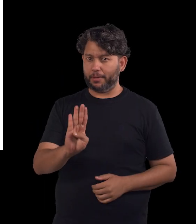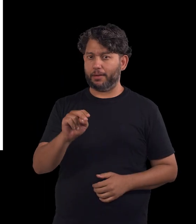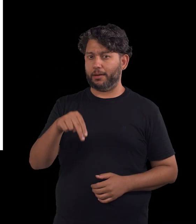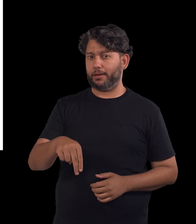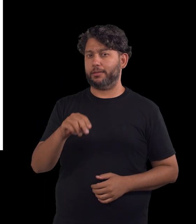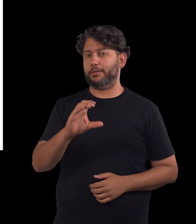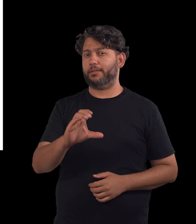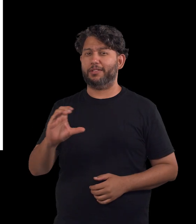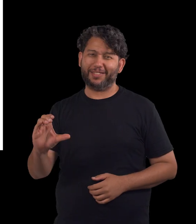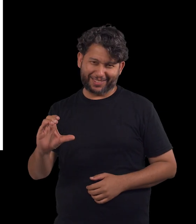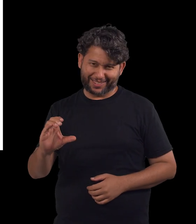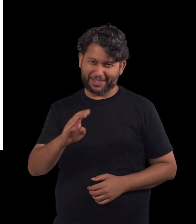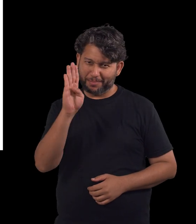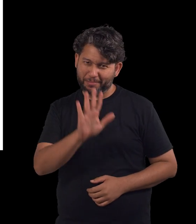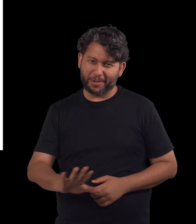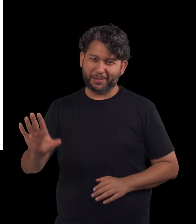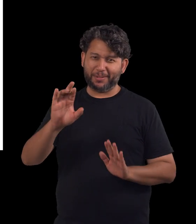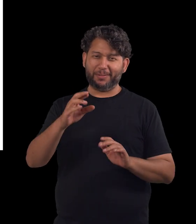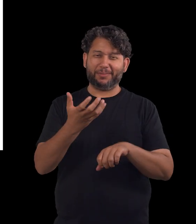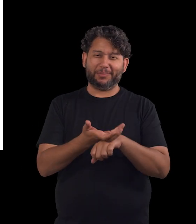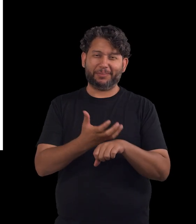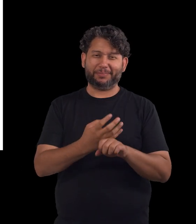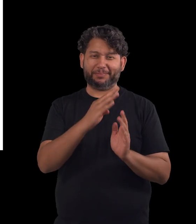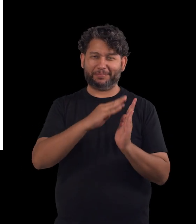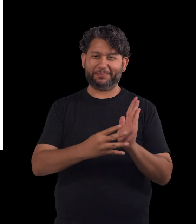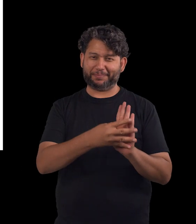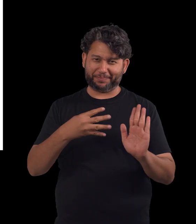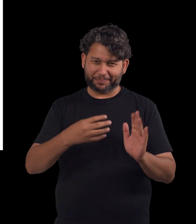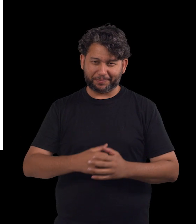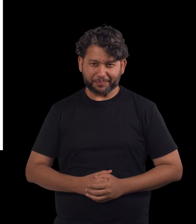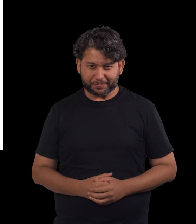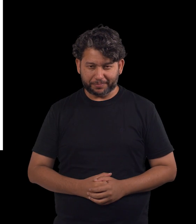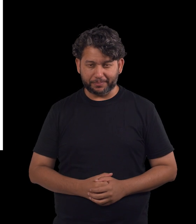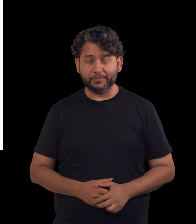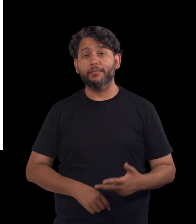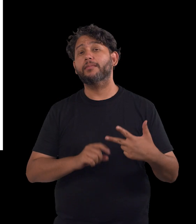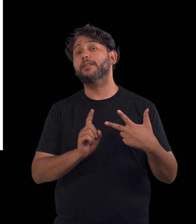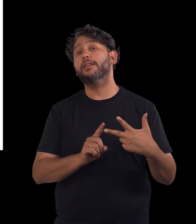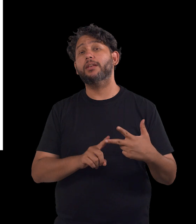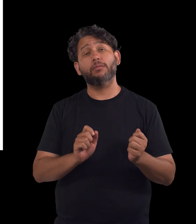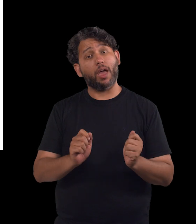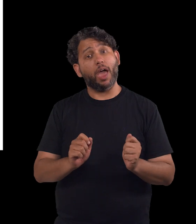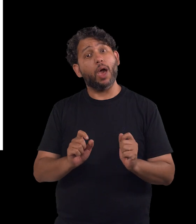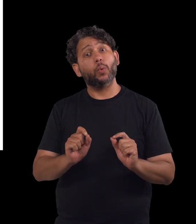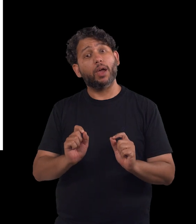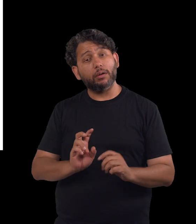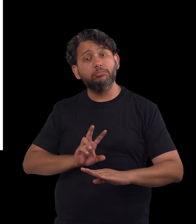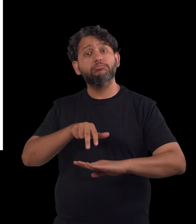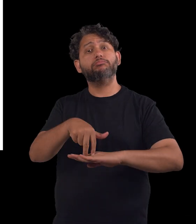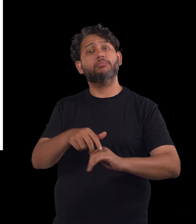Base Nacional Comum Curricular, BNCC. O terceiro material são as ações